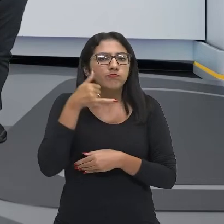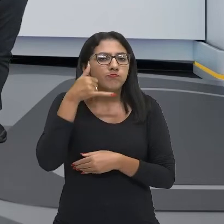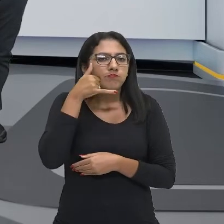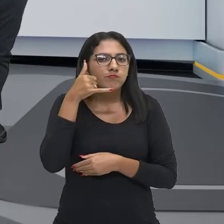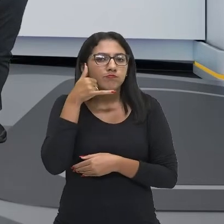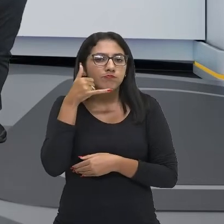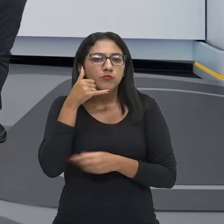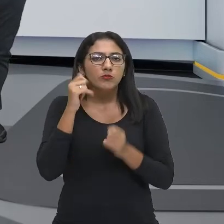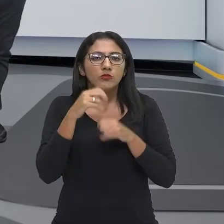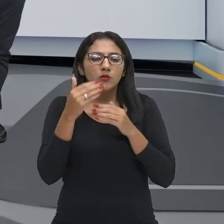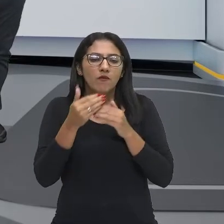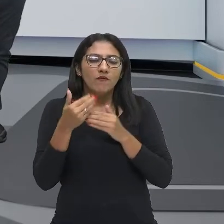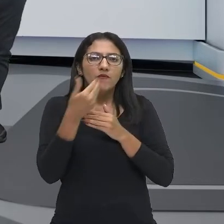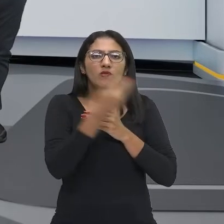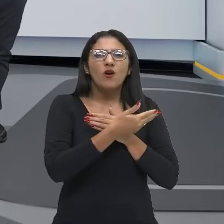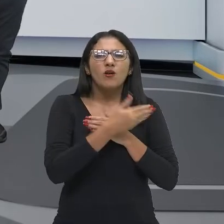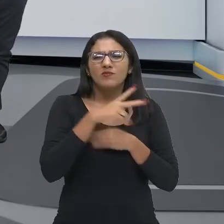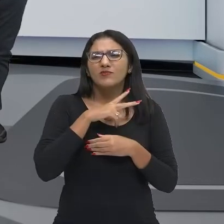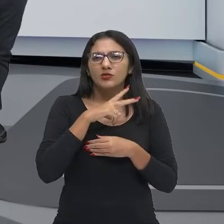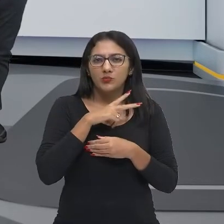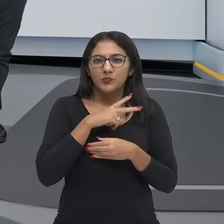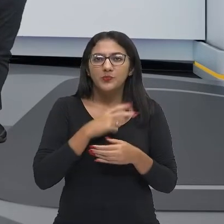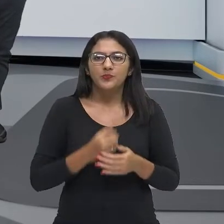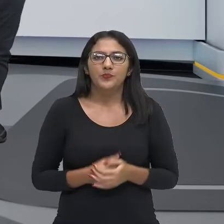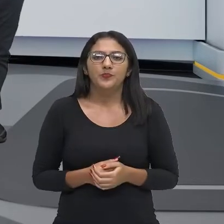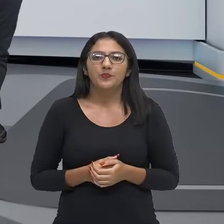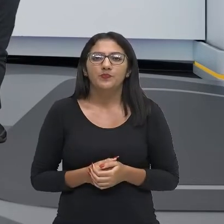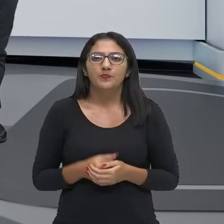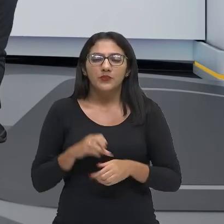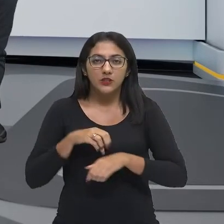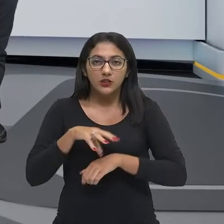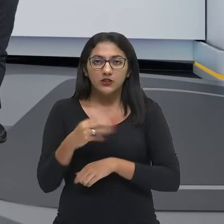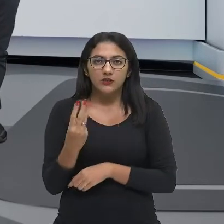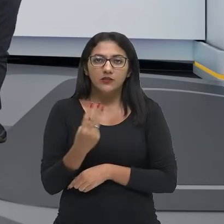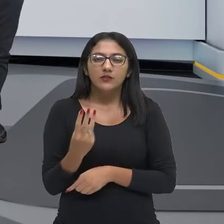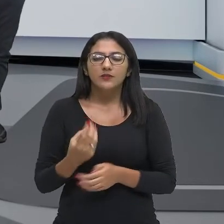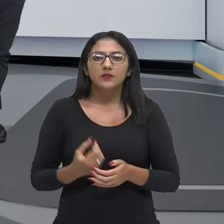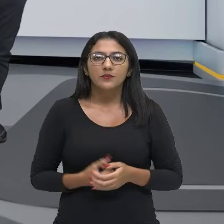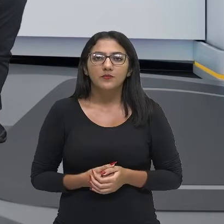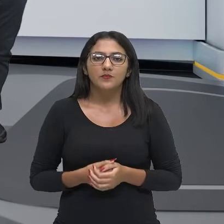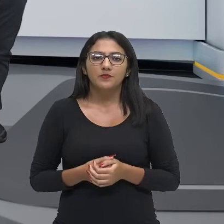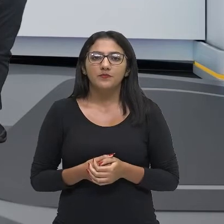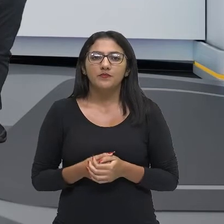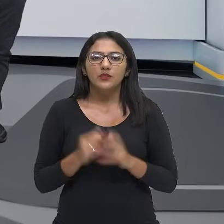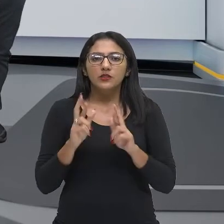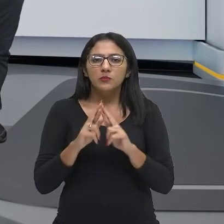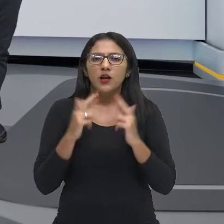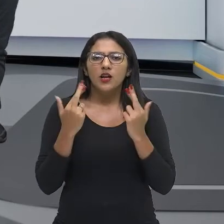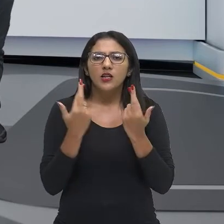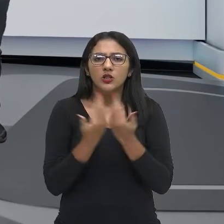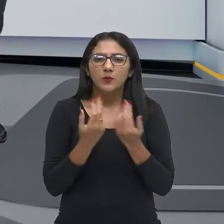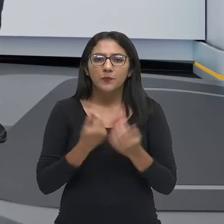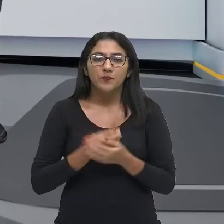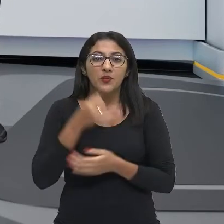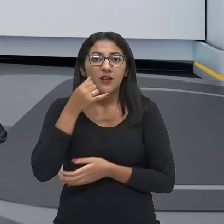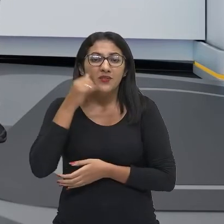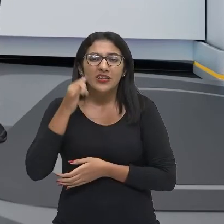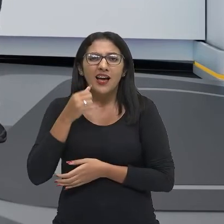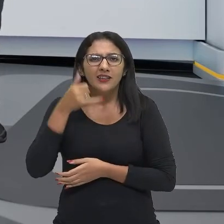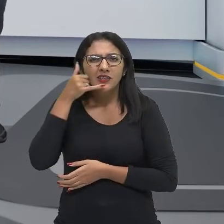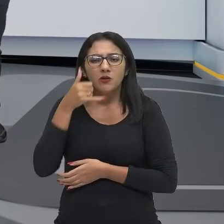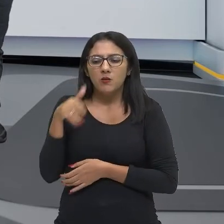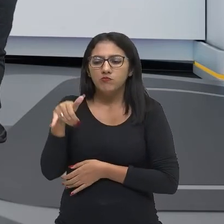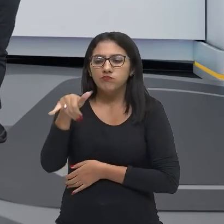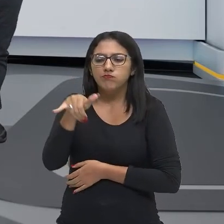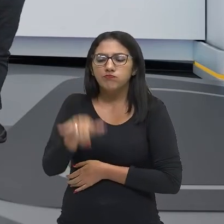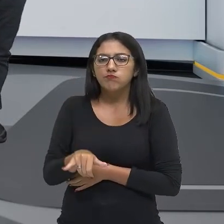atenda-o em um local reservado, tá? Dica 3. Em uma reunião, não deixe seu celular na mesa e, se